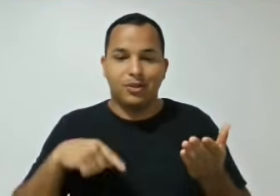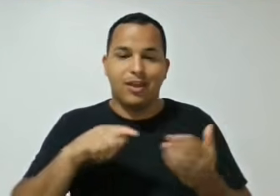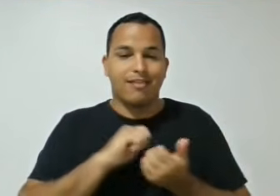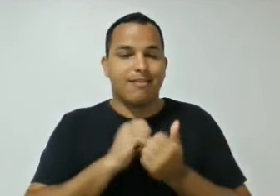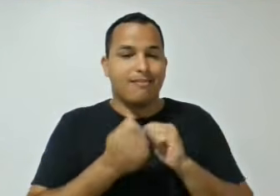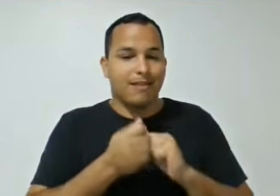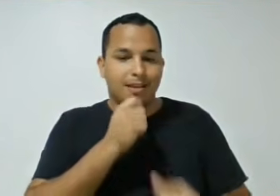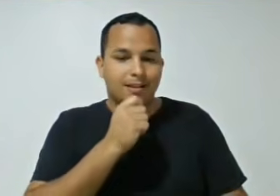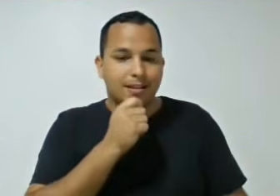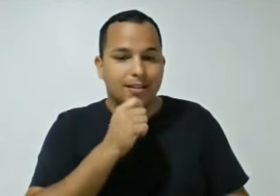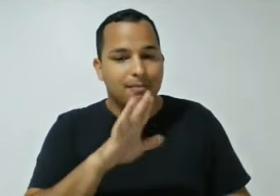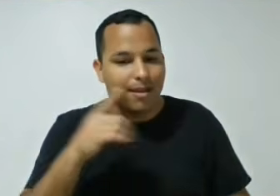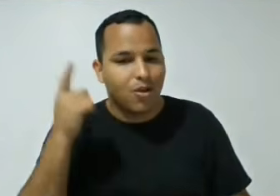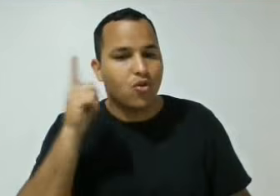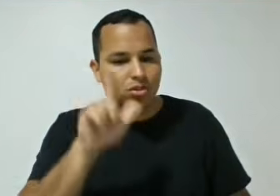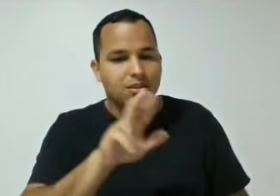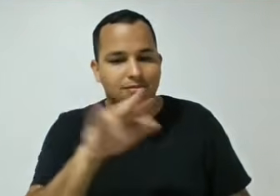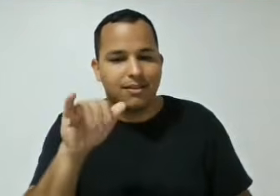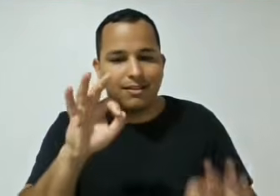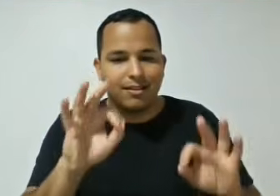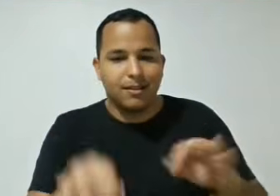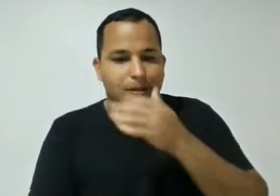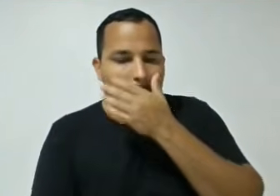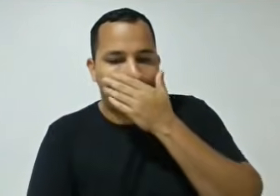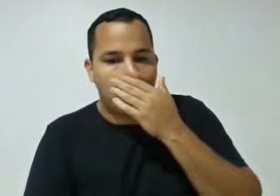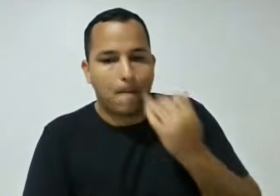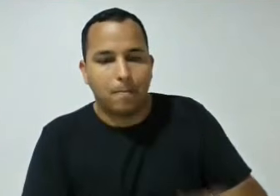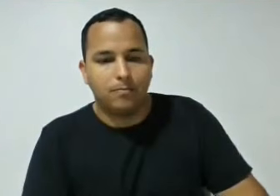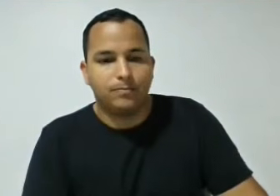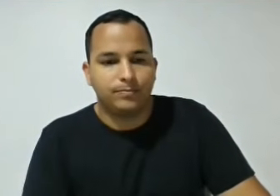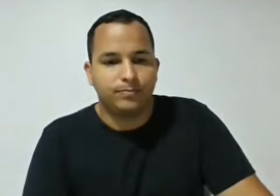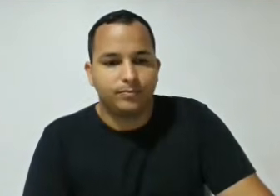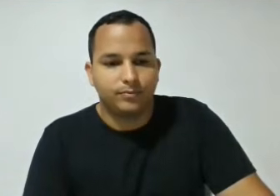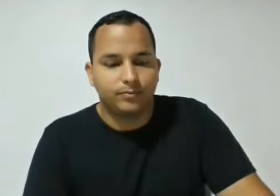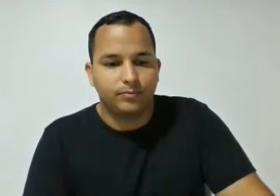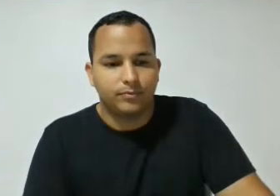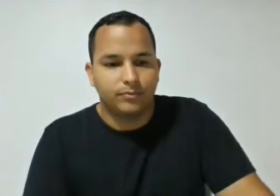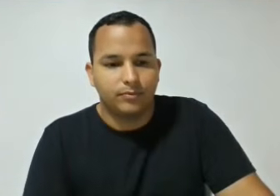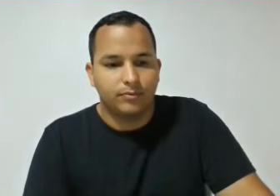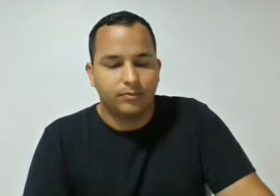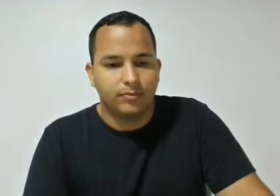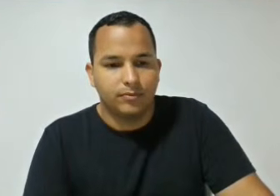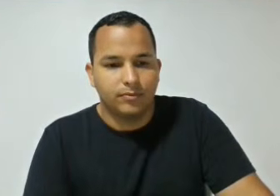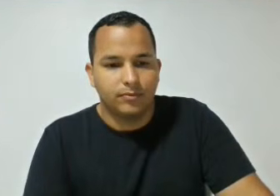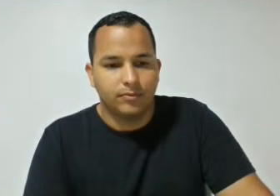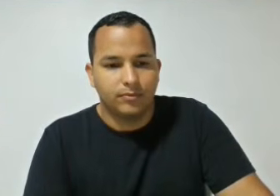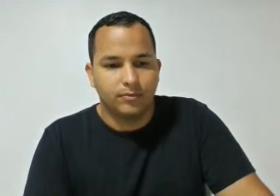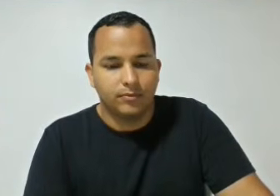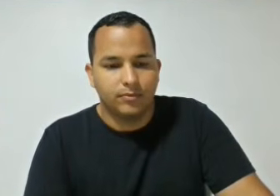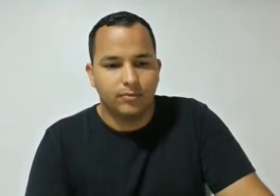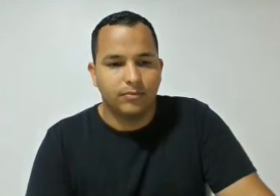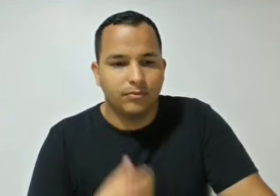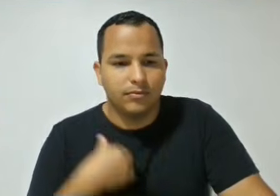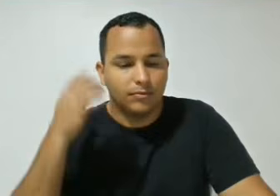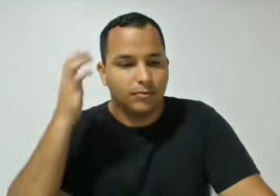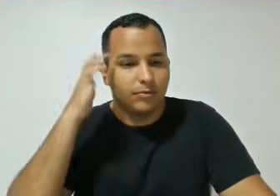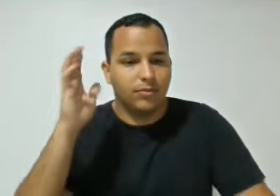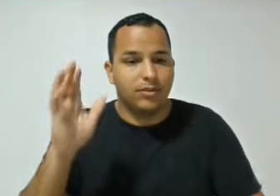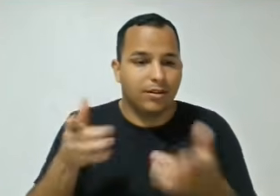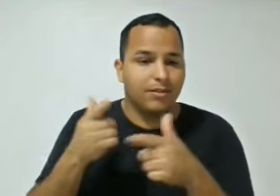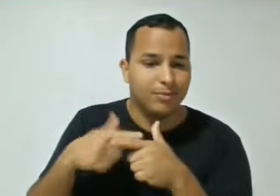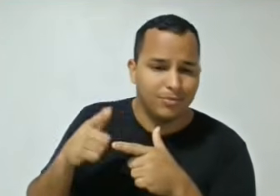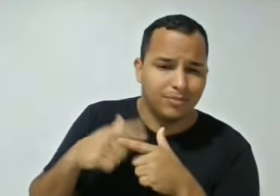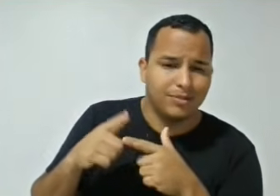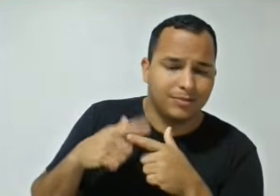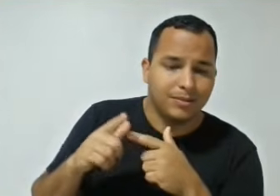vamos chegar lá. Vamos, tá tranquilo. Eu acho que a Gleice realmente teve um problemão. Agora, outra coisa, ela estava